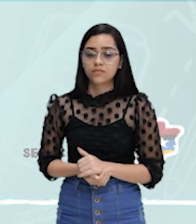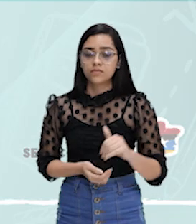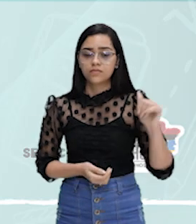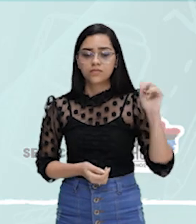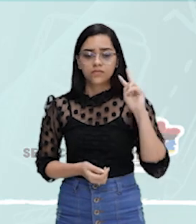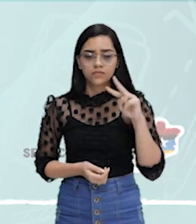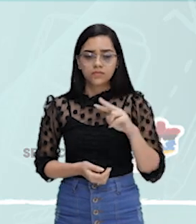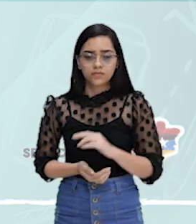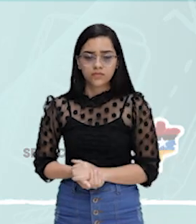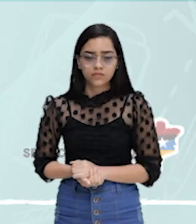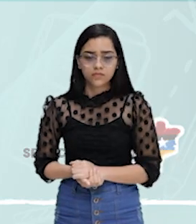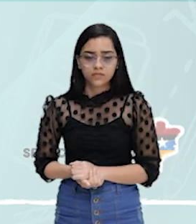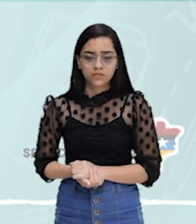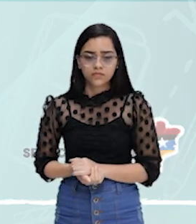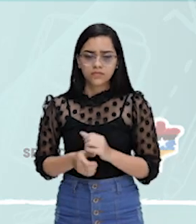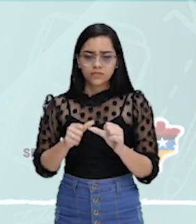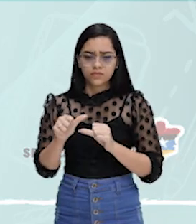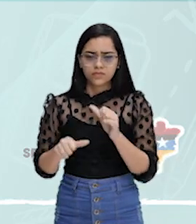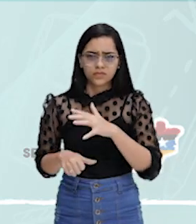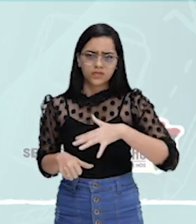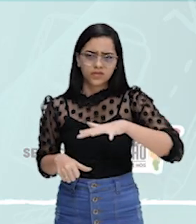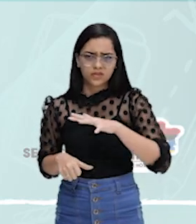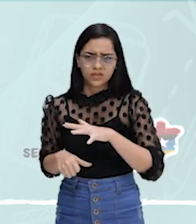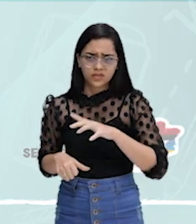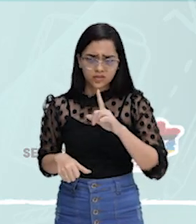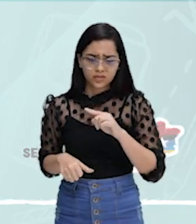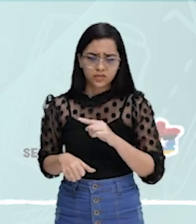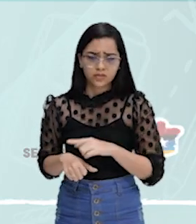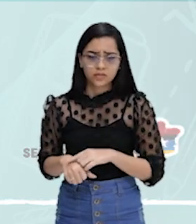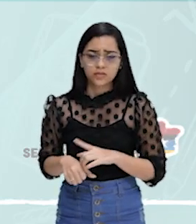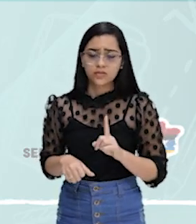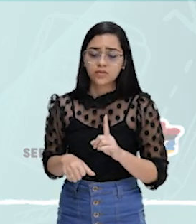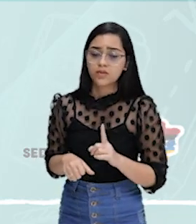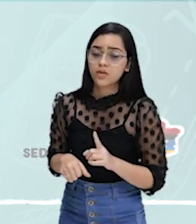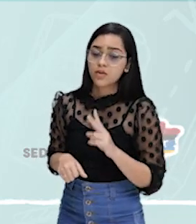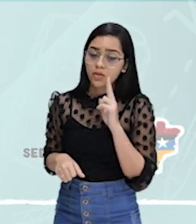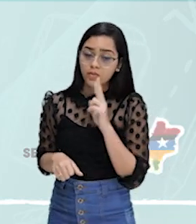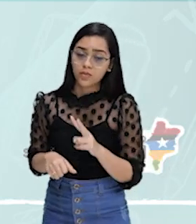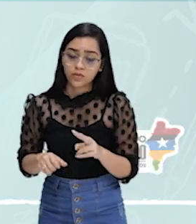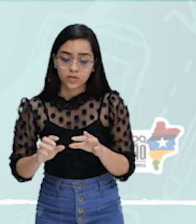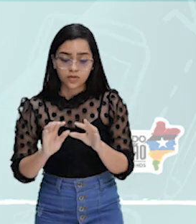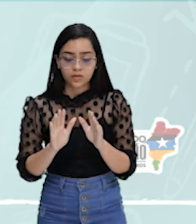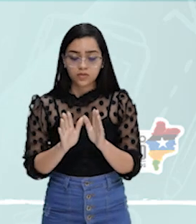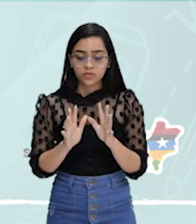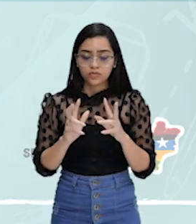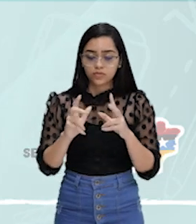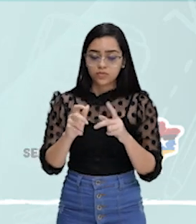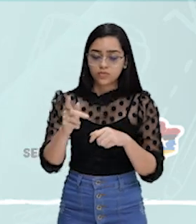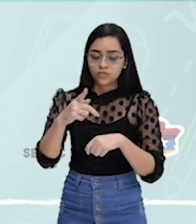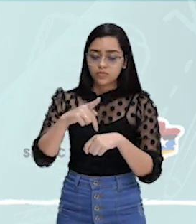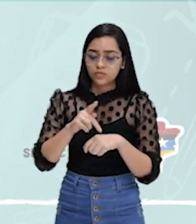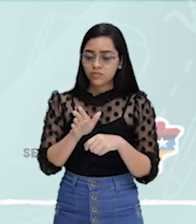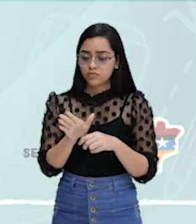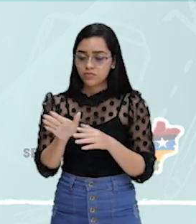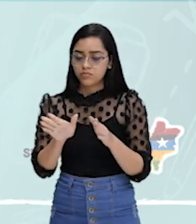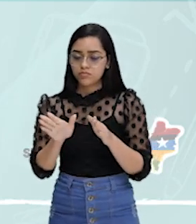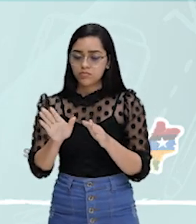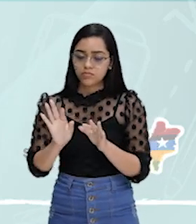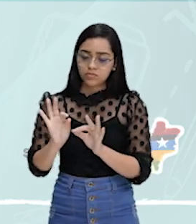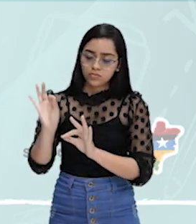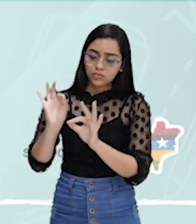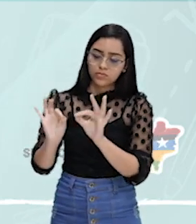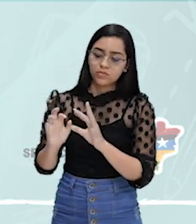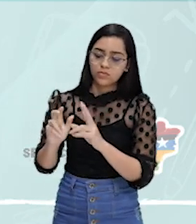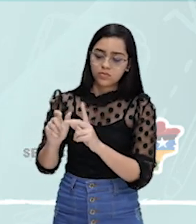Letra A. Modifica limites territoriais? Pelo contrário, define até fronteiras ideológicas, como o próprio fragmento coloca.